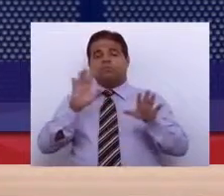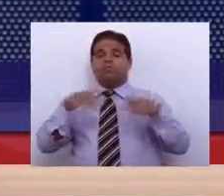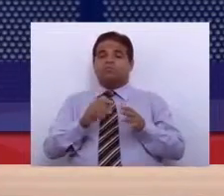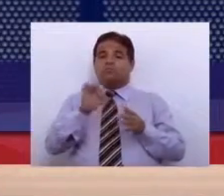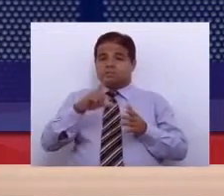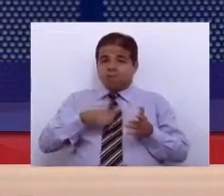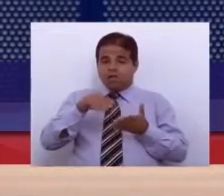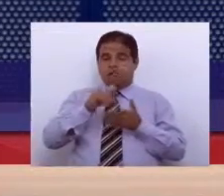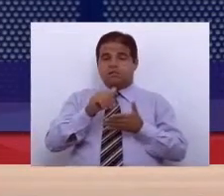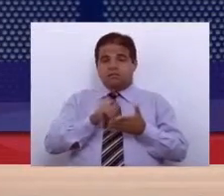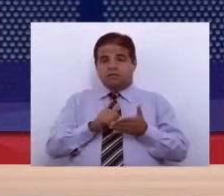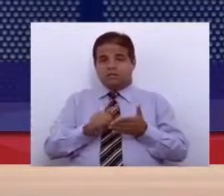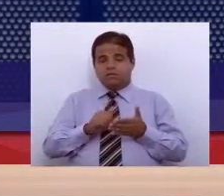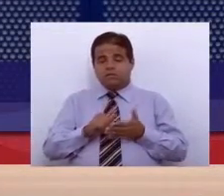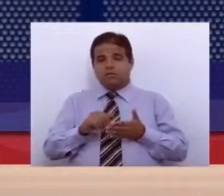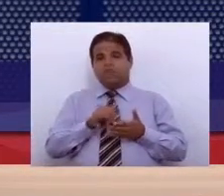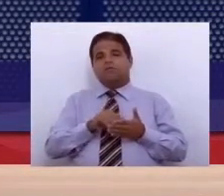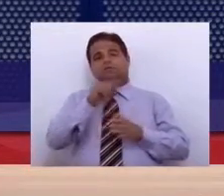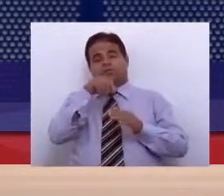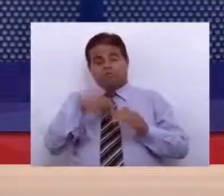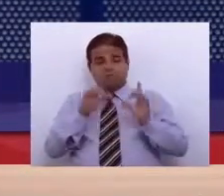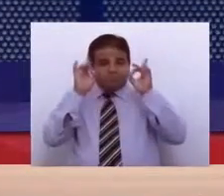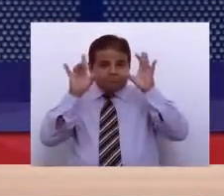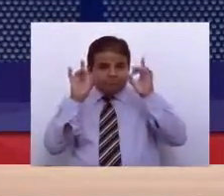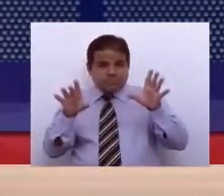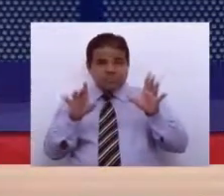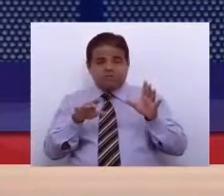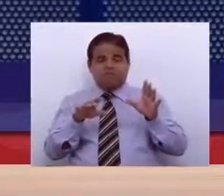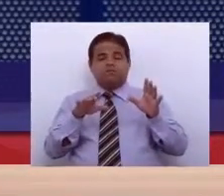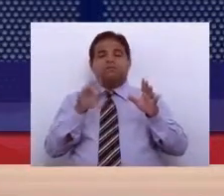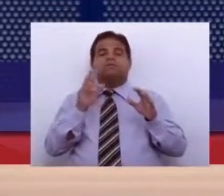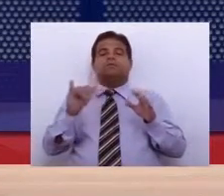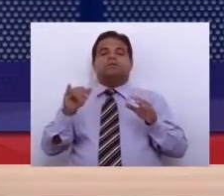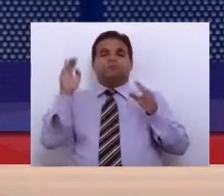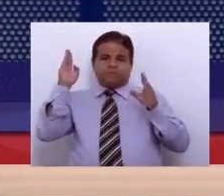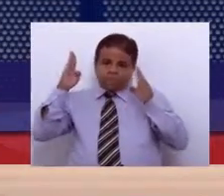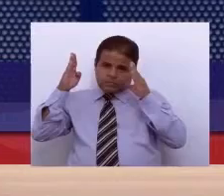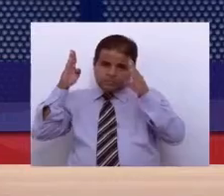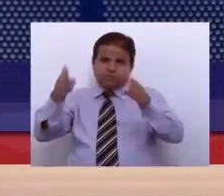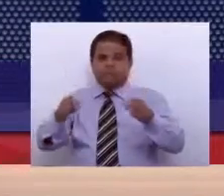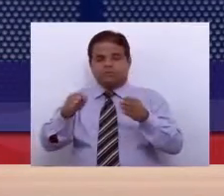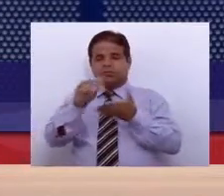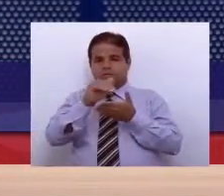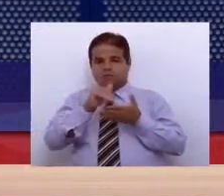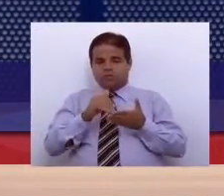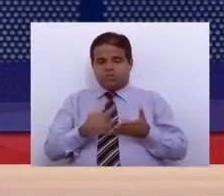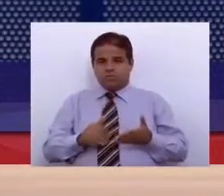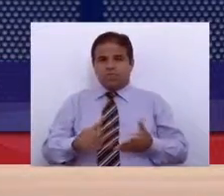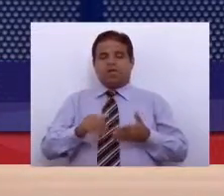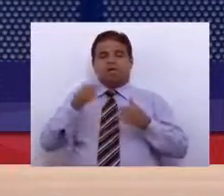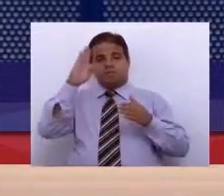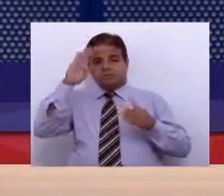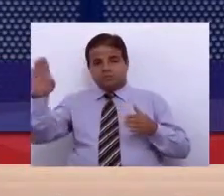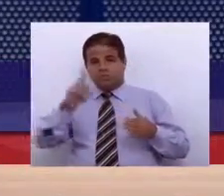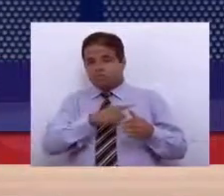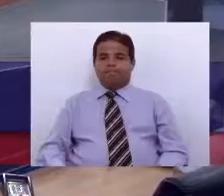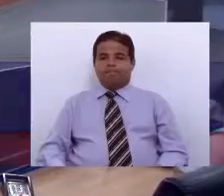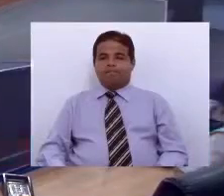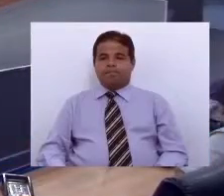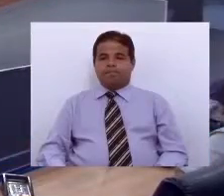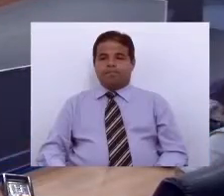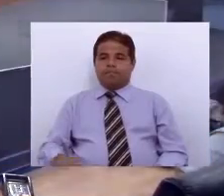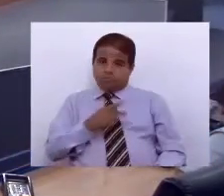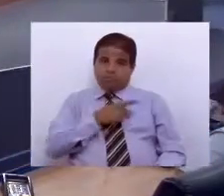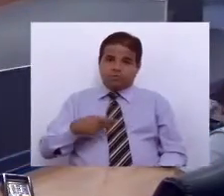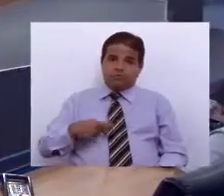secretaria específica que vai é direcionando a secretaria as prioridades dos valores